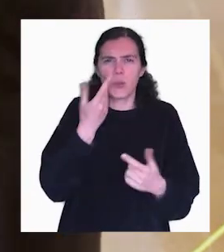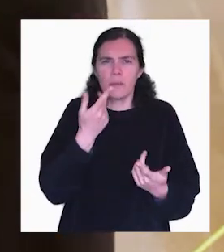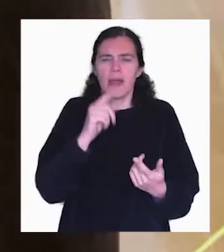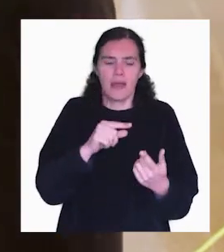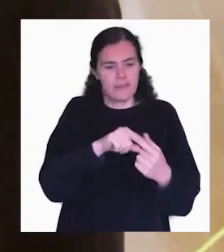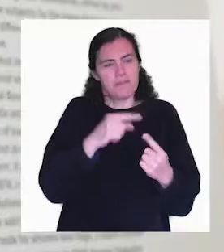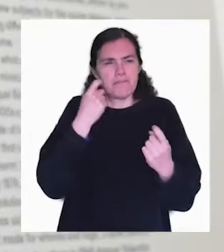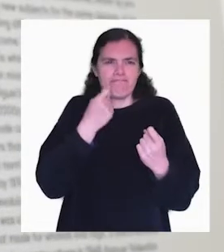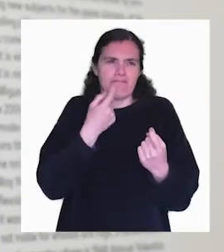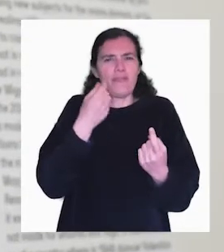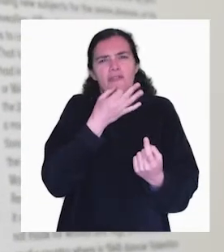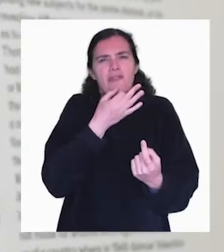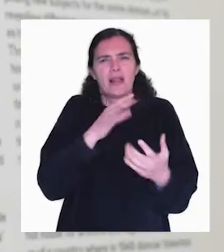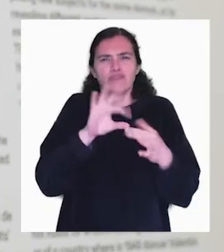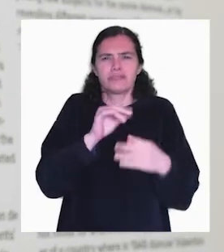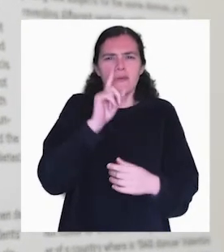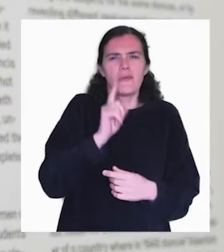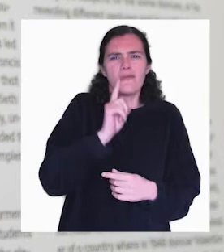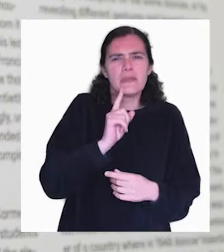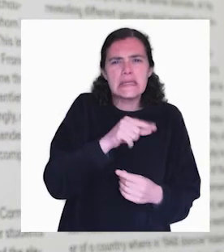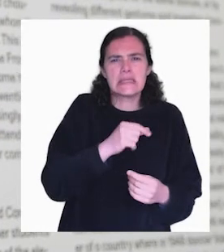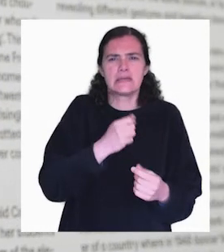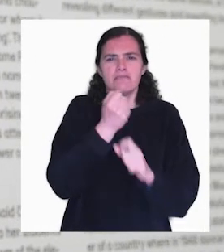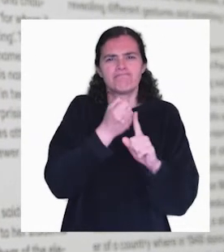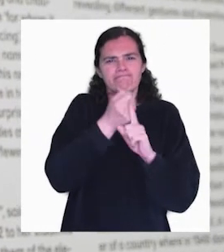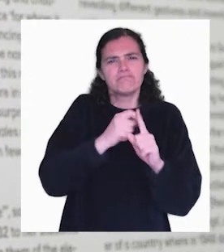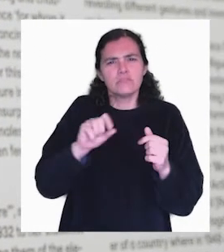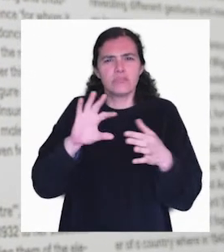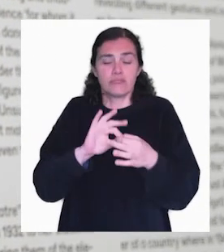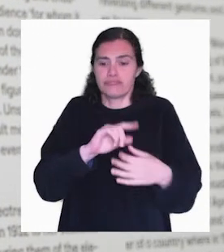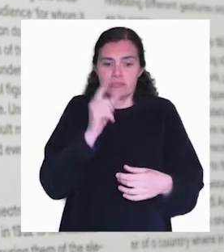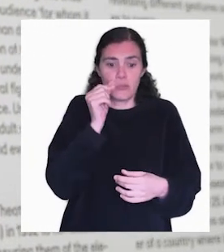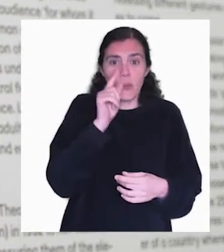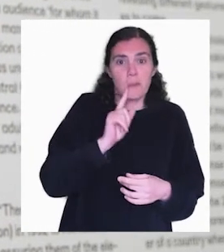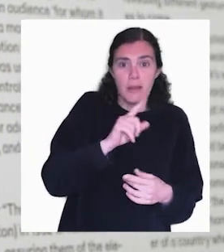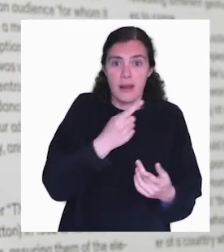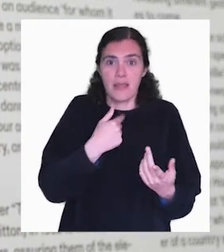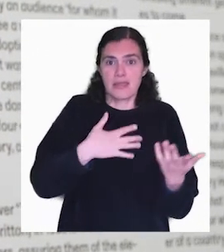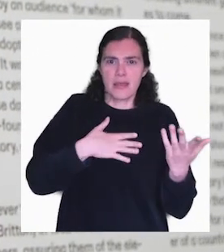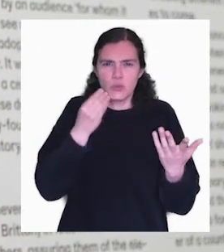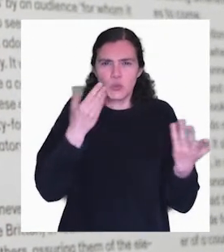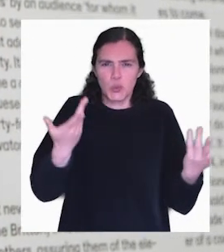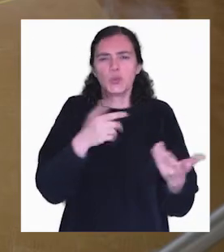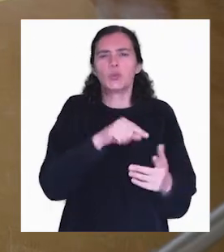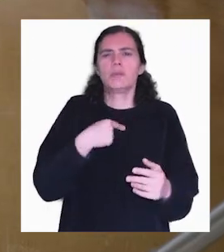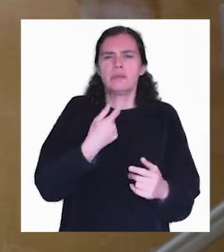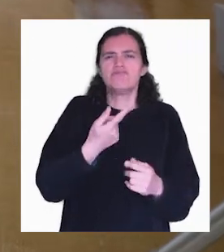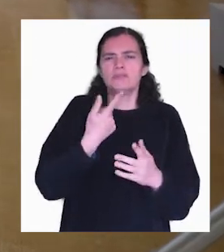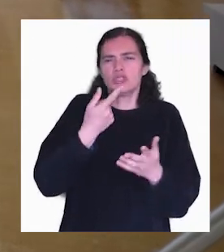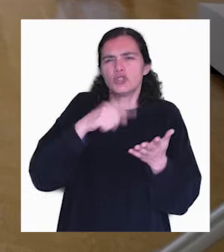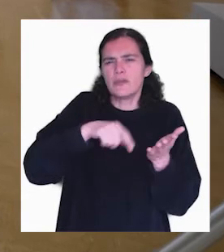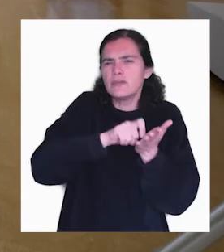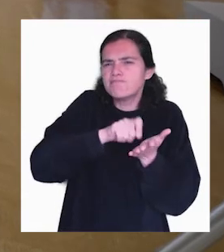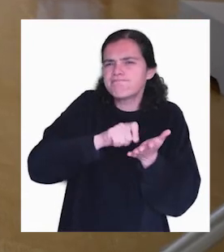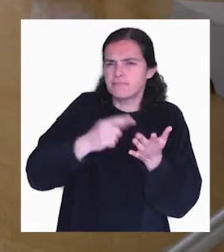feminista ao feminino, à questão do género na dança, e essa é uma reescrita e é